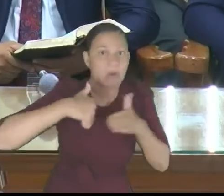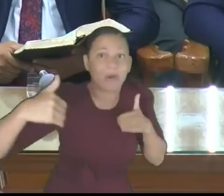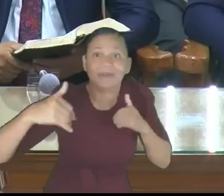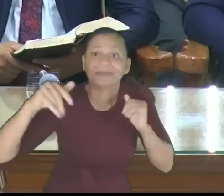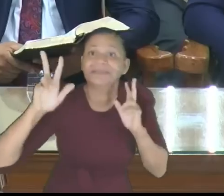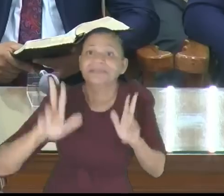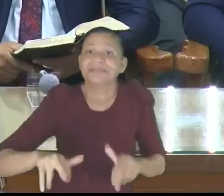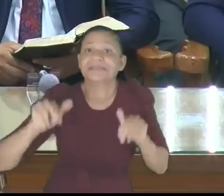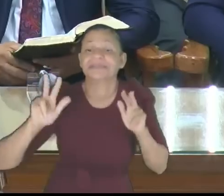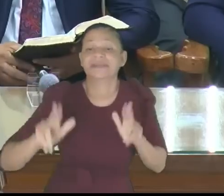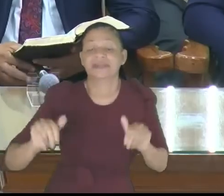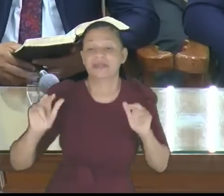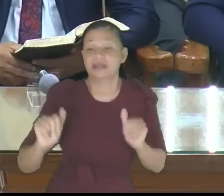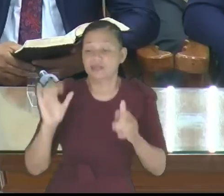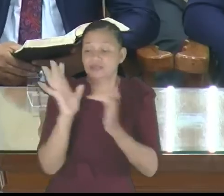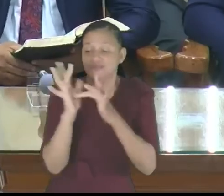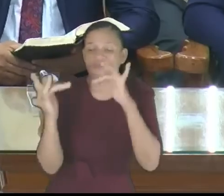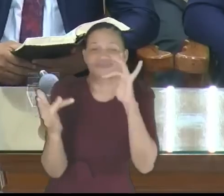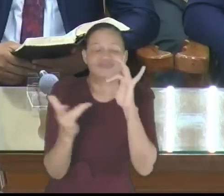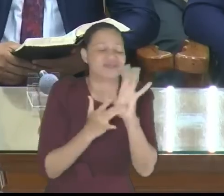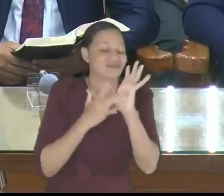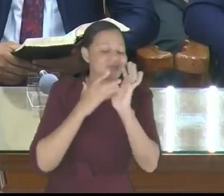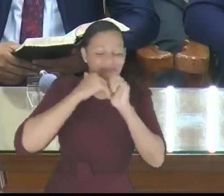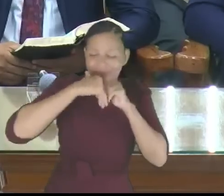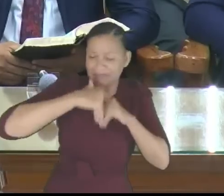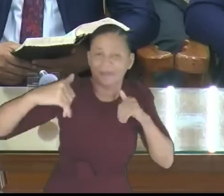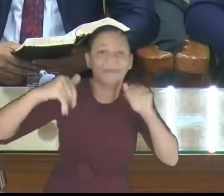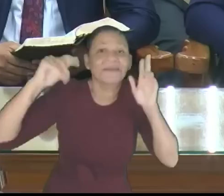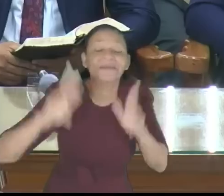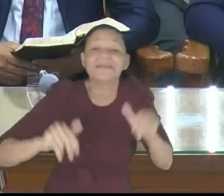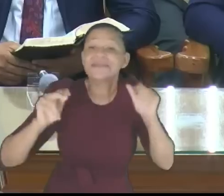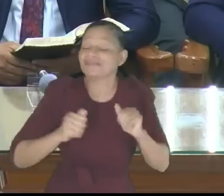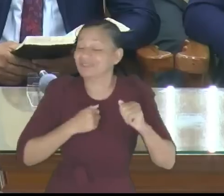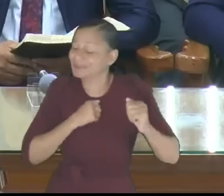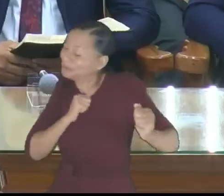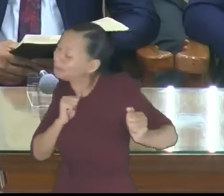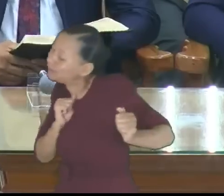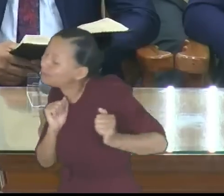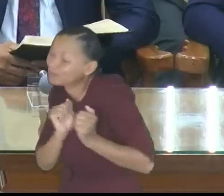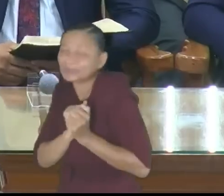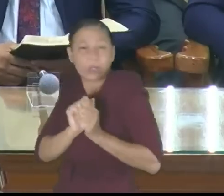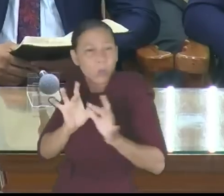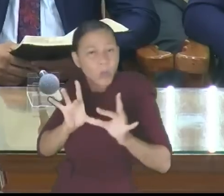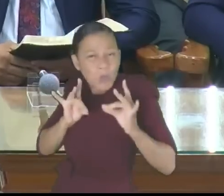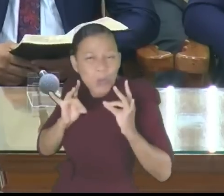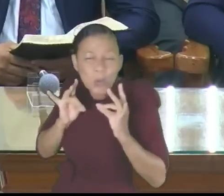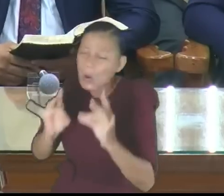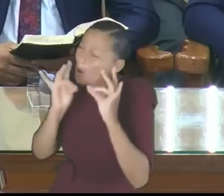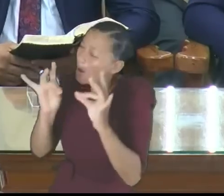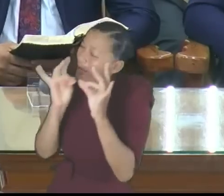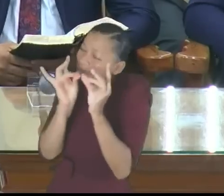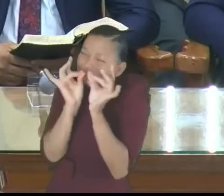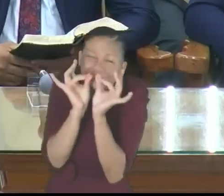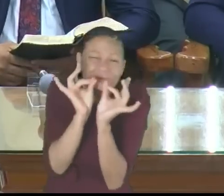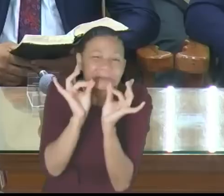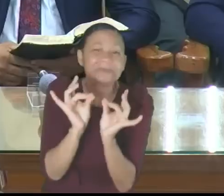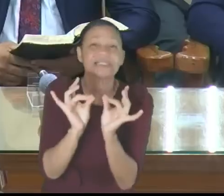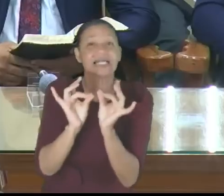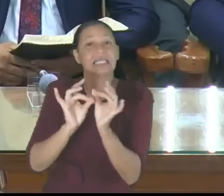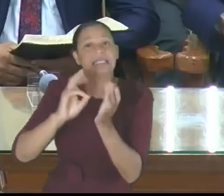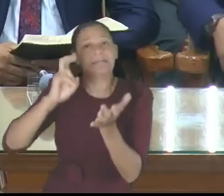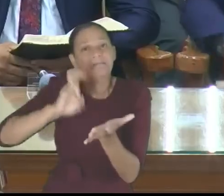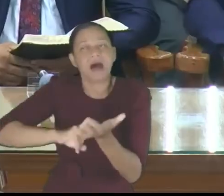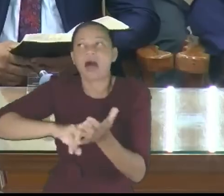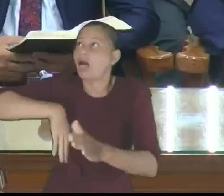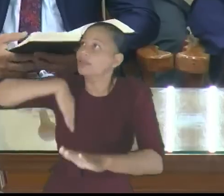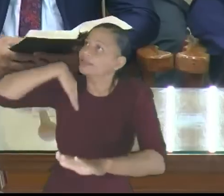Inseparável. Jesus é inseparável. Nós vivemos encostados nele, colados nele, grudados nele, de dia e o